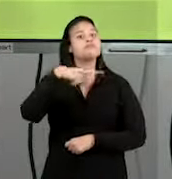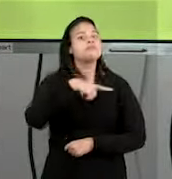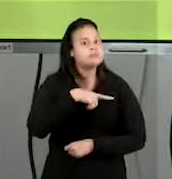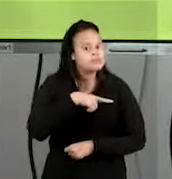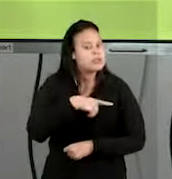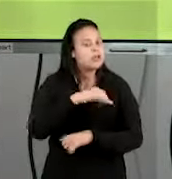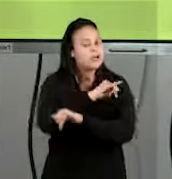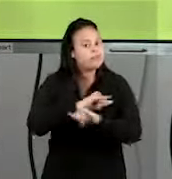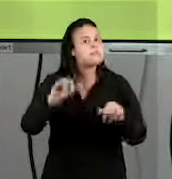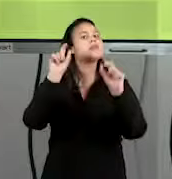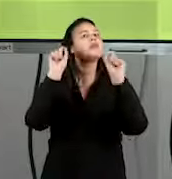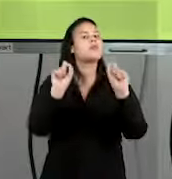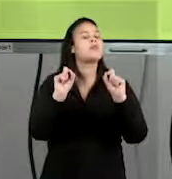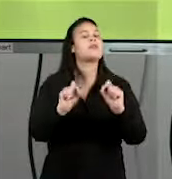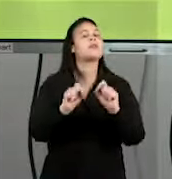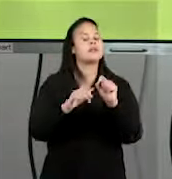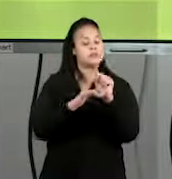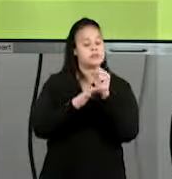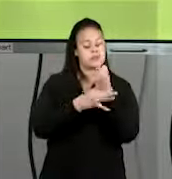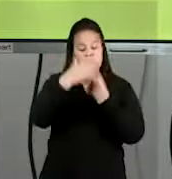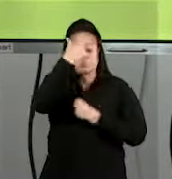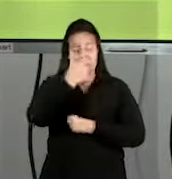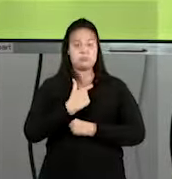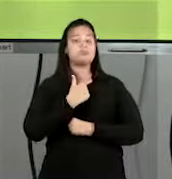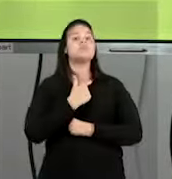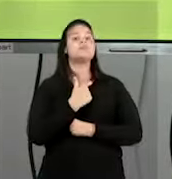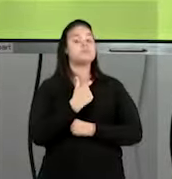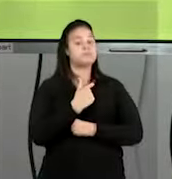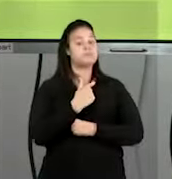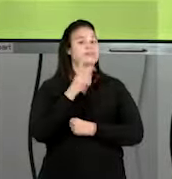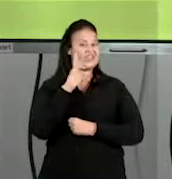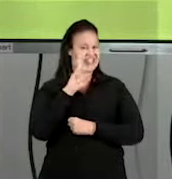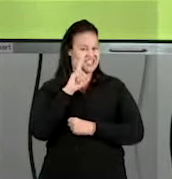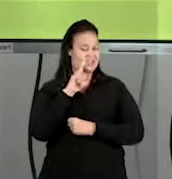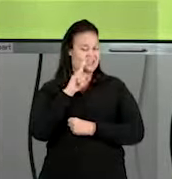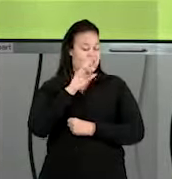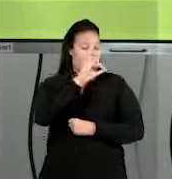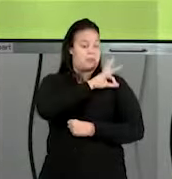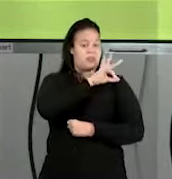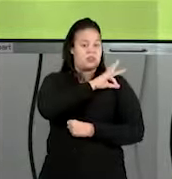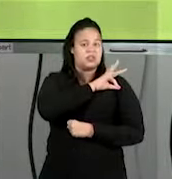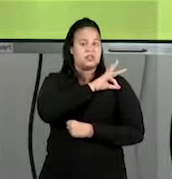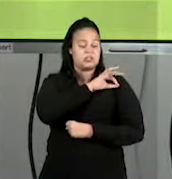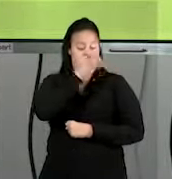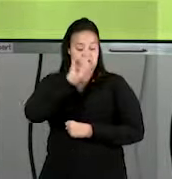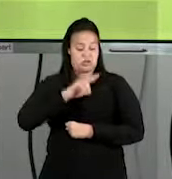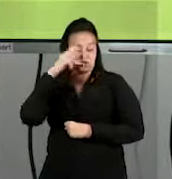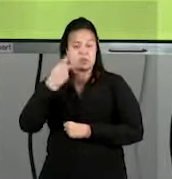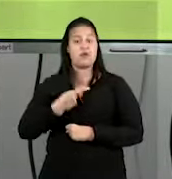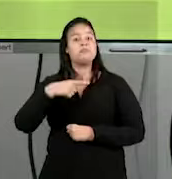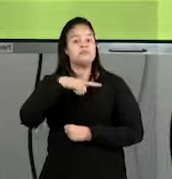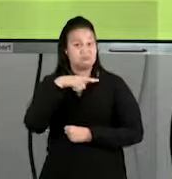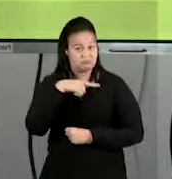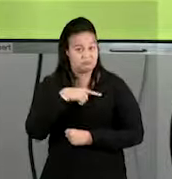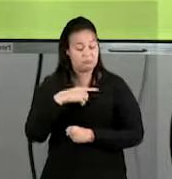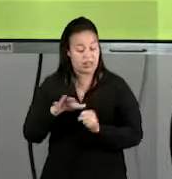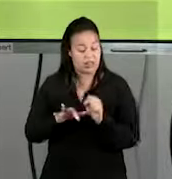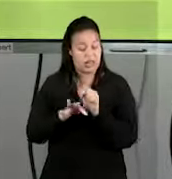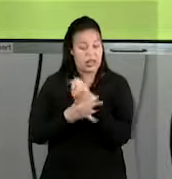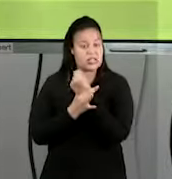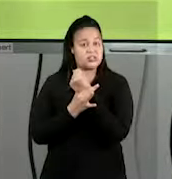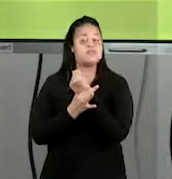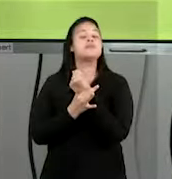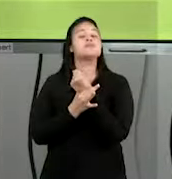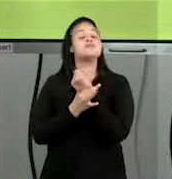falei também sobre a segurança pessoal, falei no início da aula, que a polícia é um agente de direitos humanos quando ela